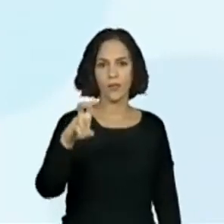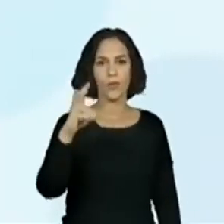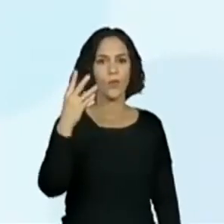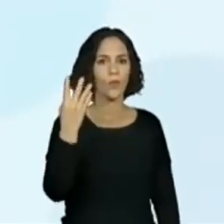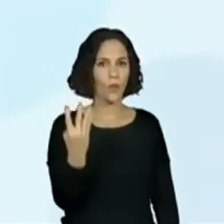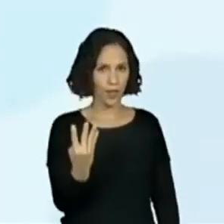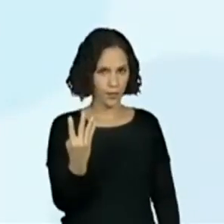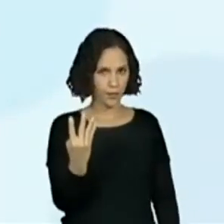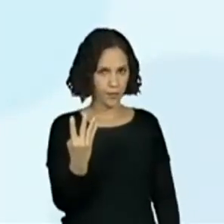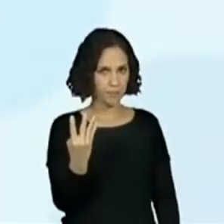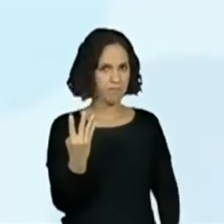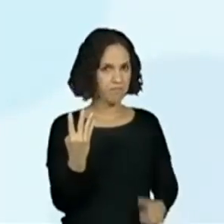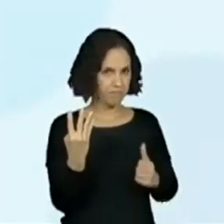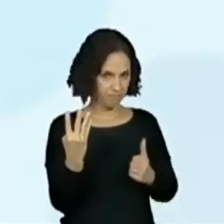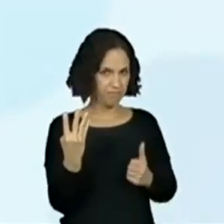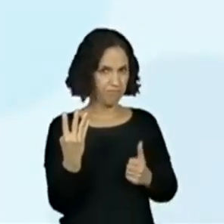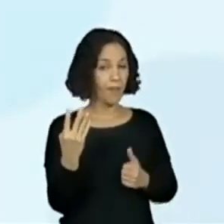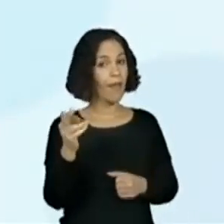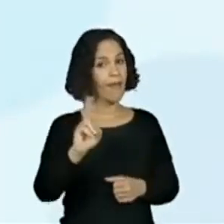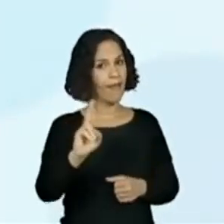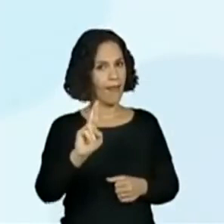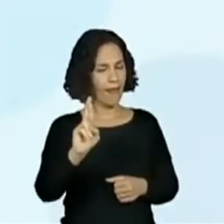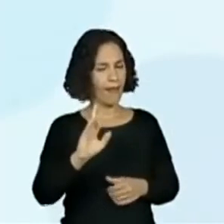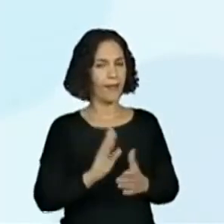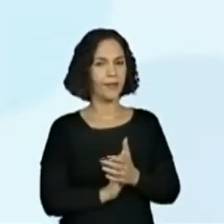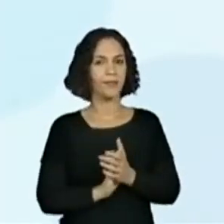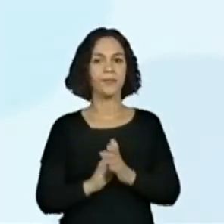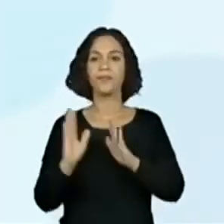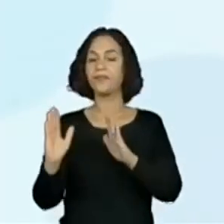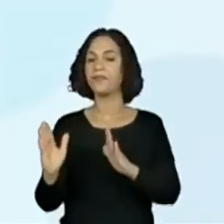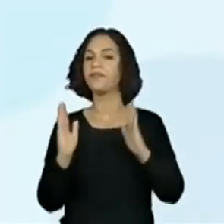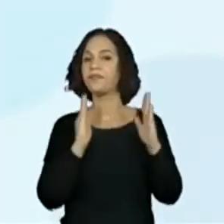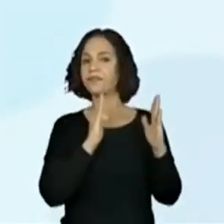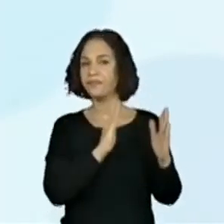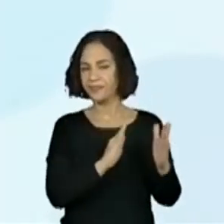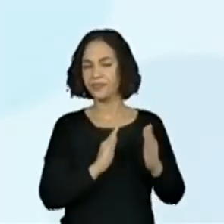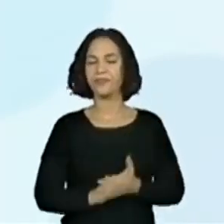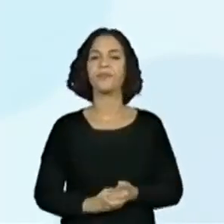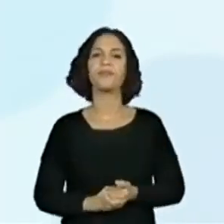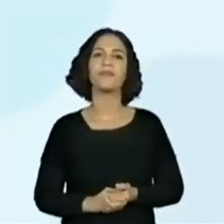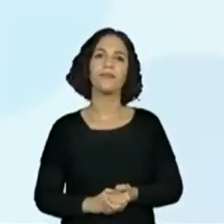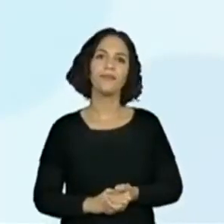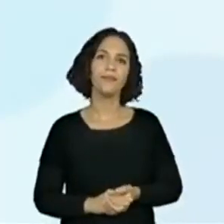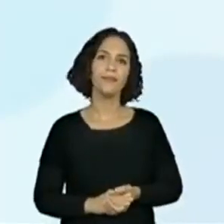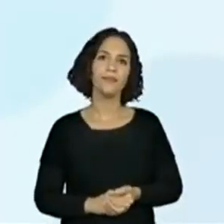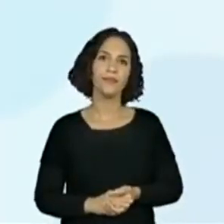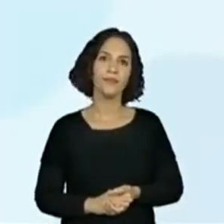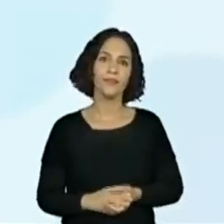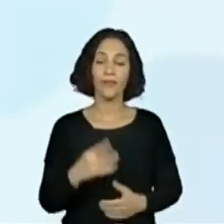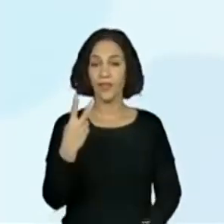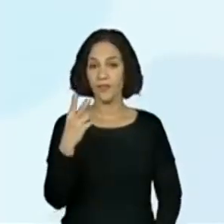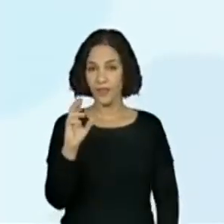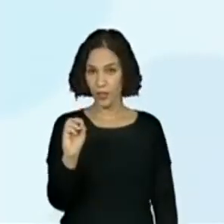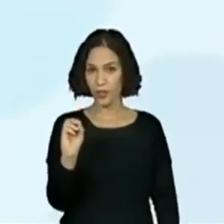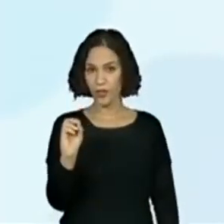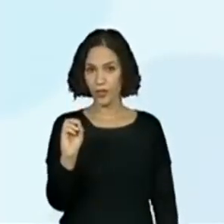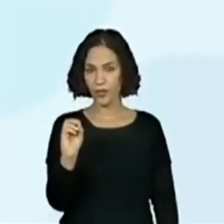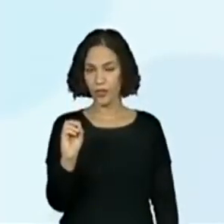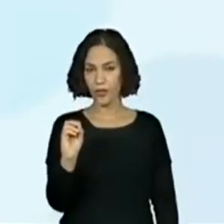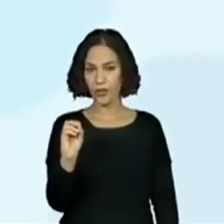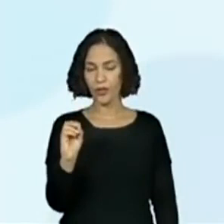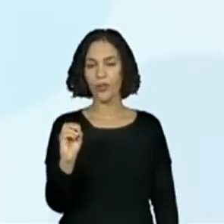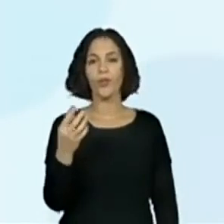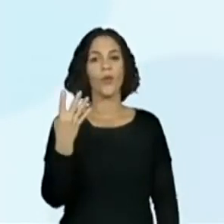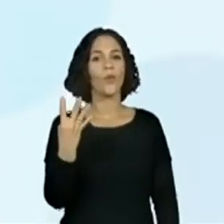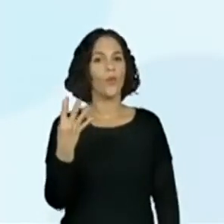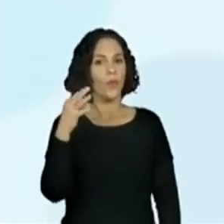50 e? R$54. Agora vamos pro do Caio Henrique. 20 mais